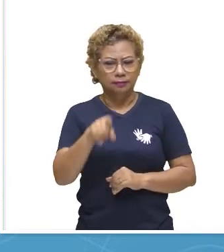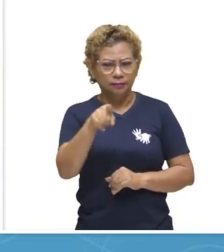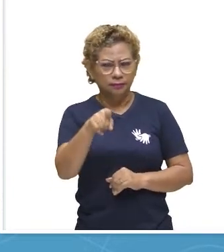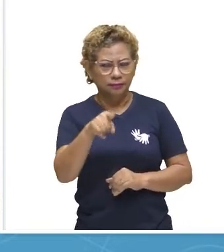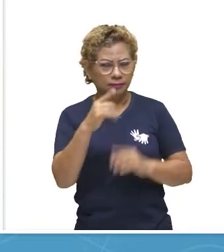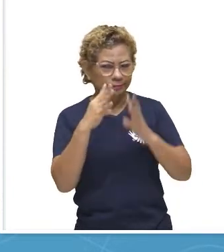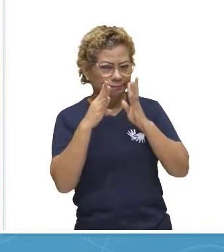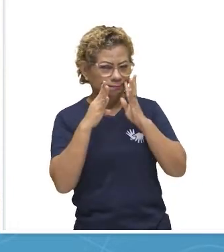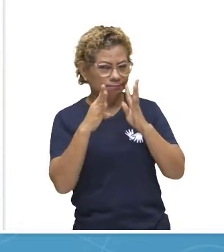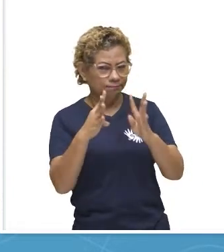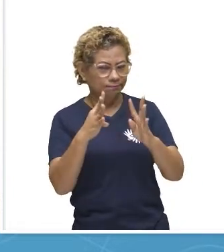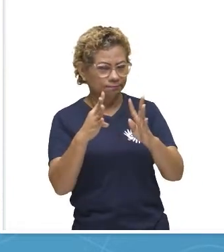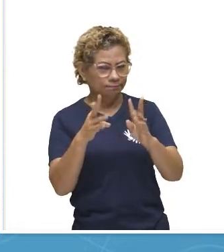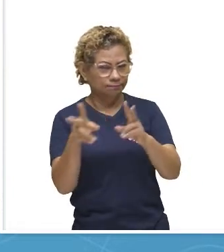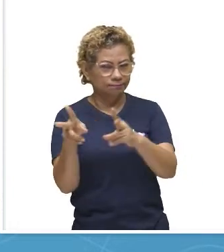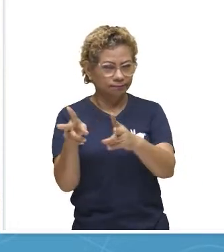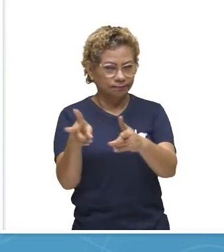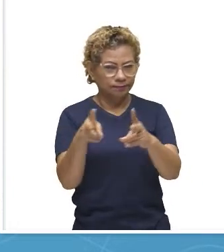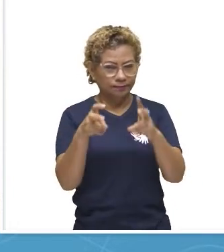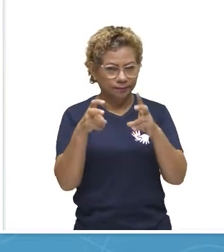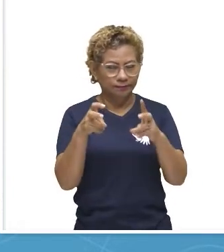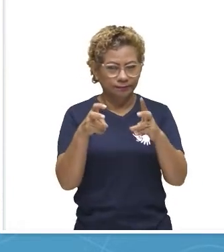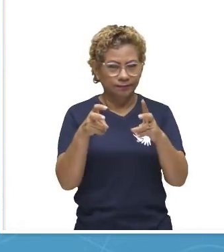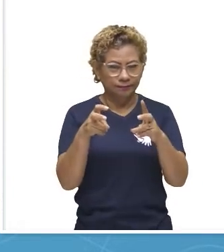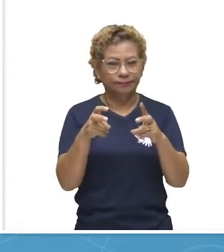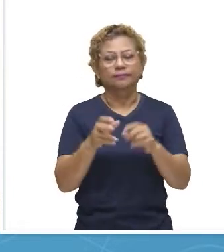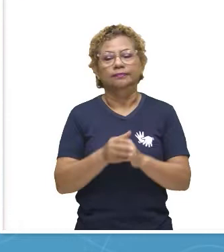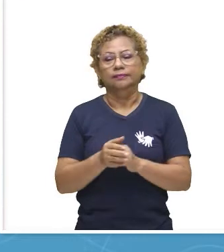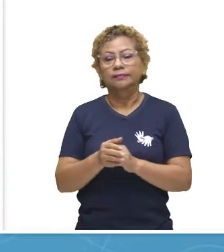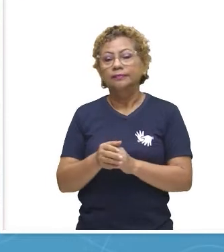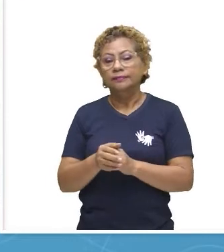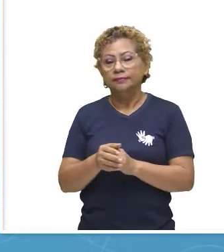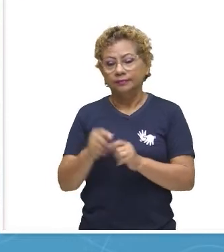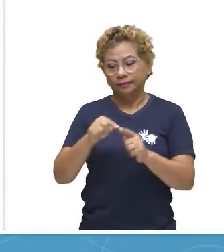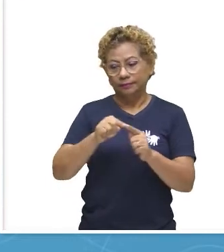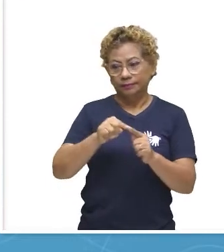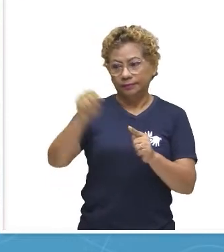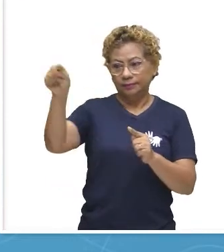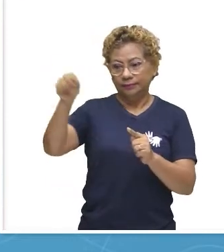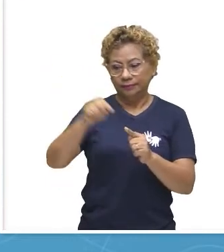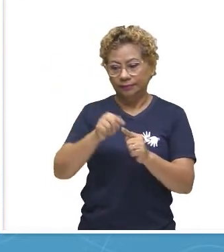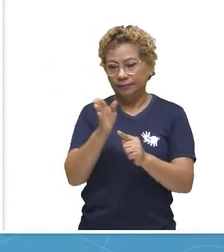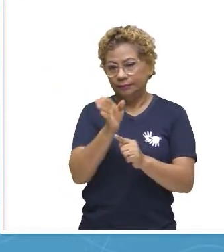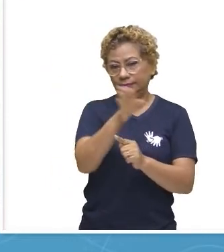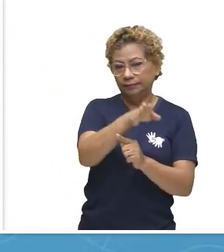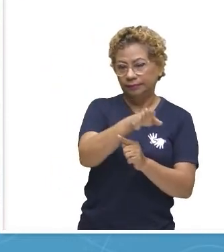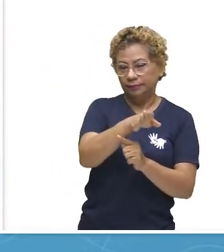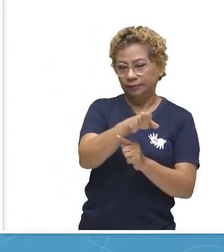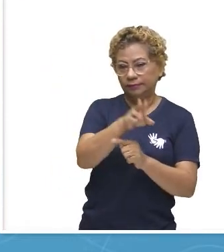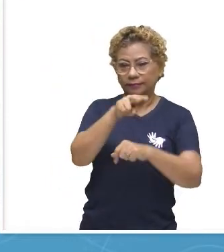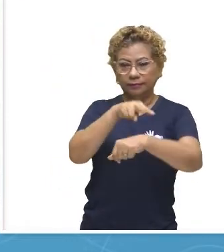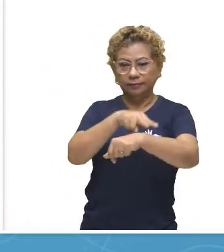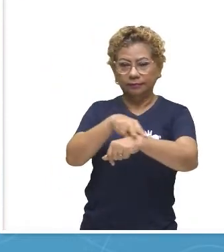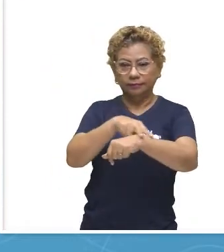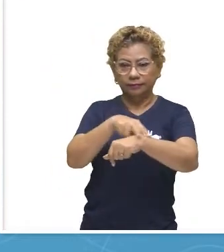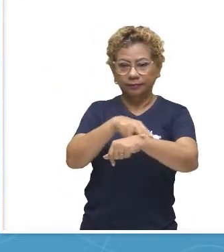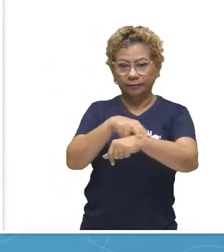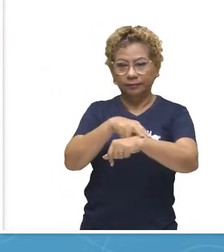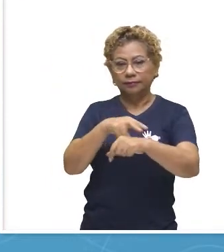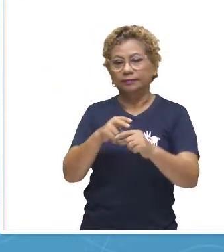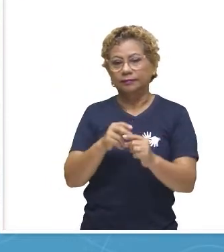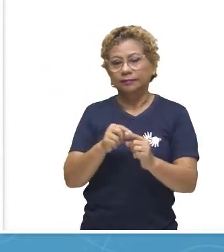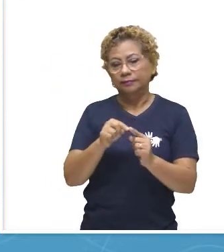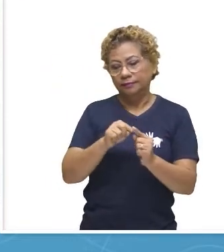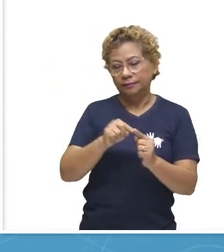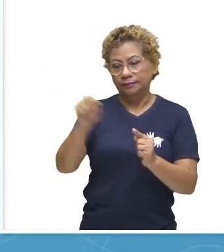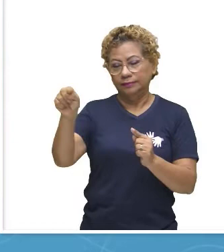só, os ângulos verdes, são esses dois aí, eles estão do mesmo lado da reta